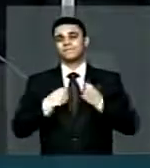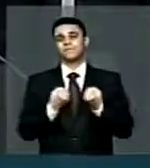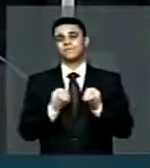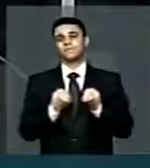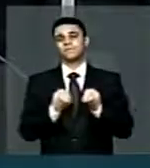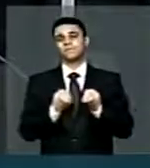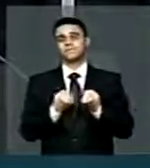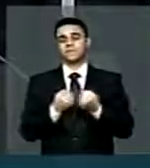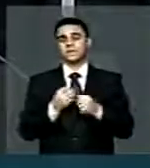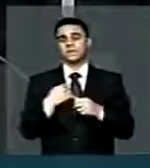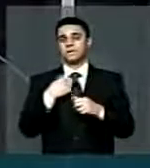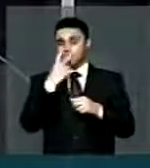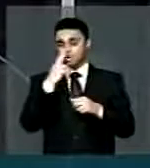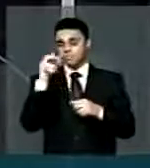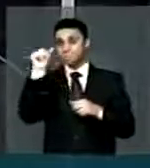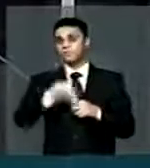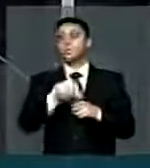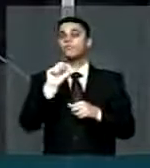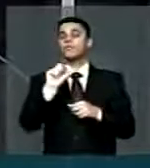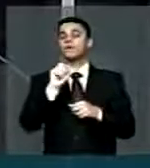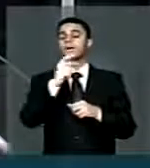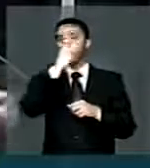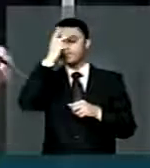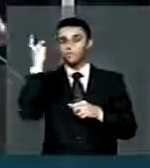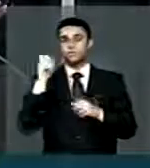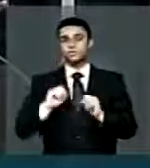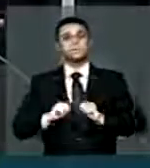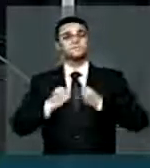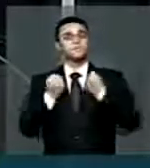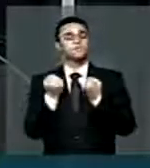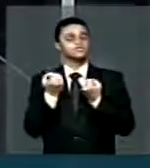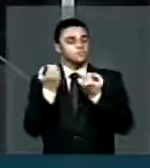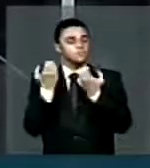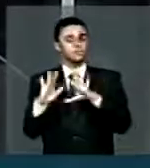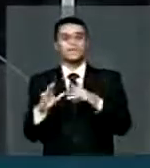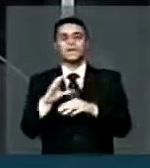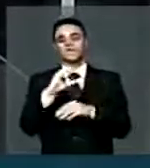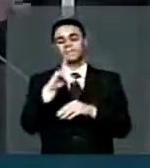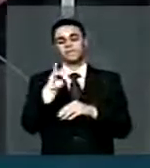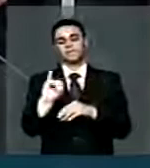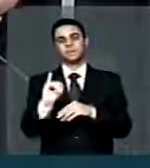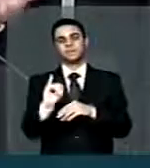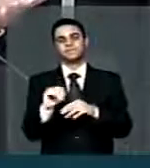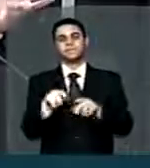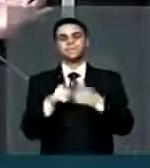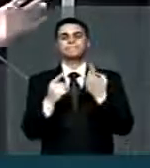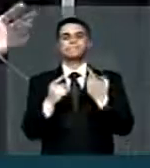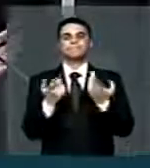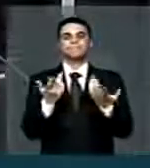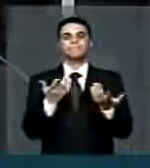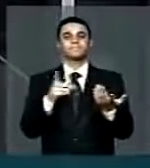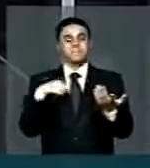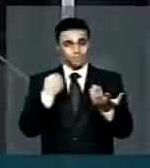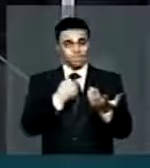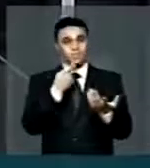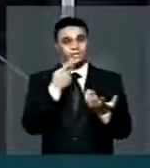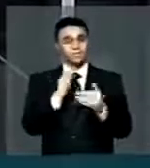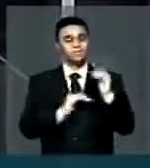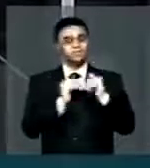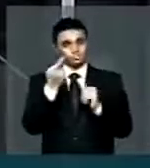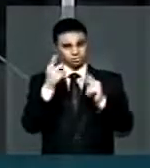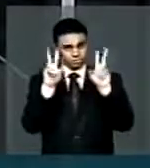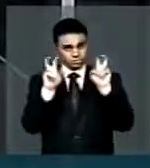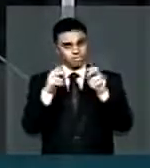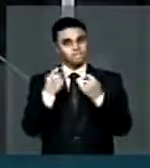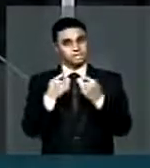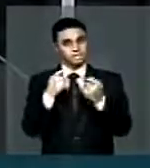viabilizasse. Mais uma vez, o Legislativo judicializou um tema que deveria ser decidido no seu